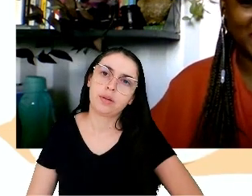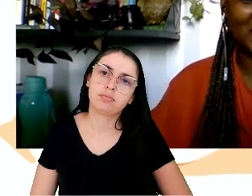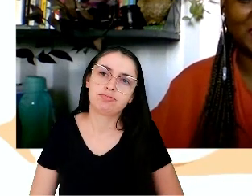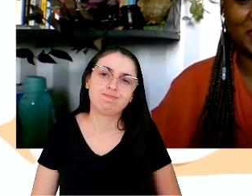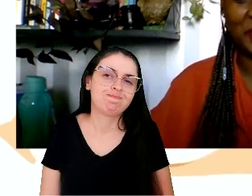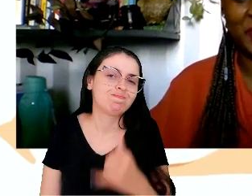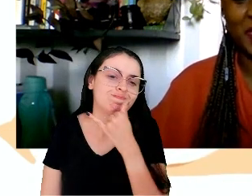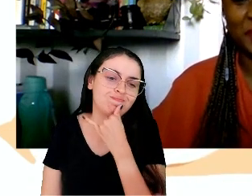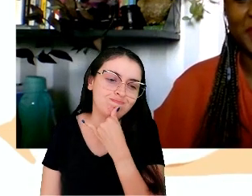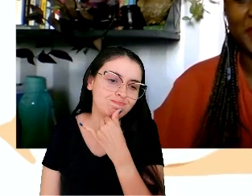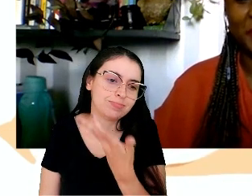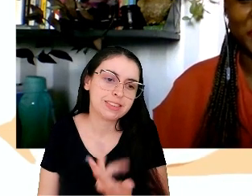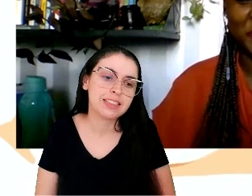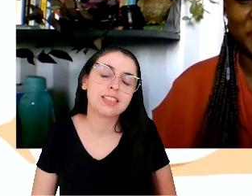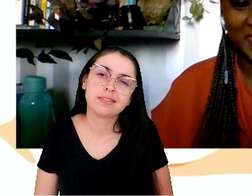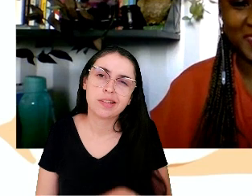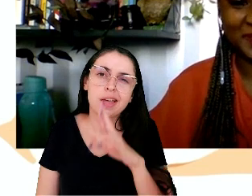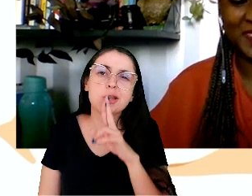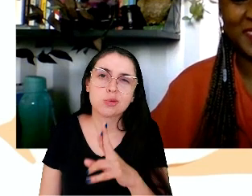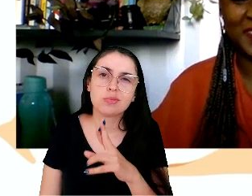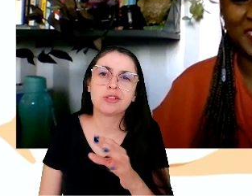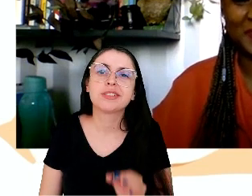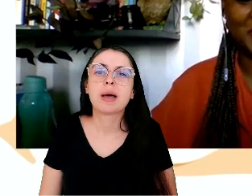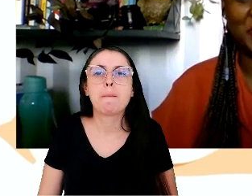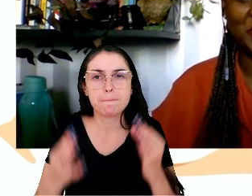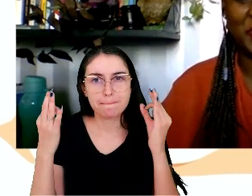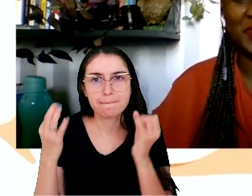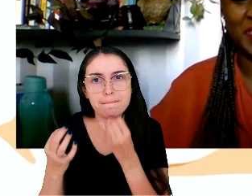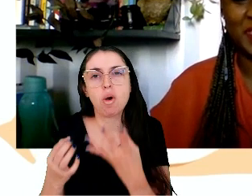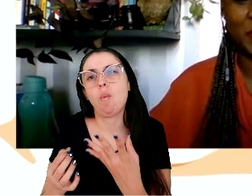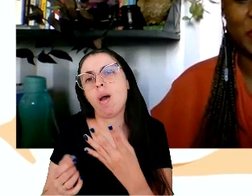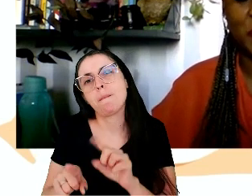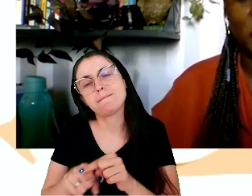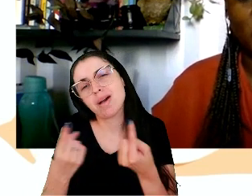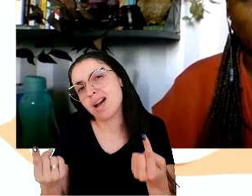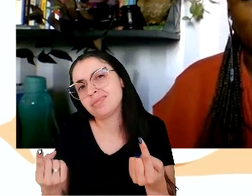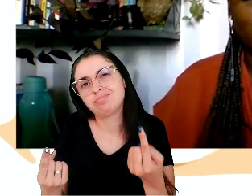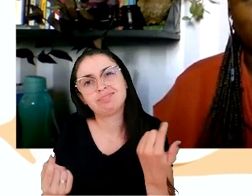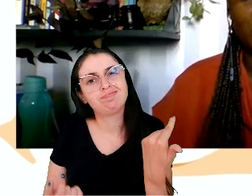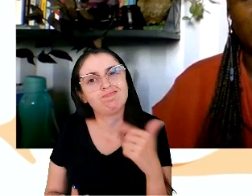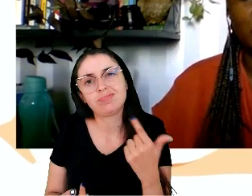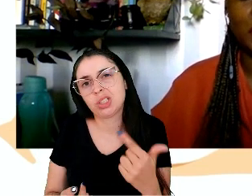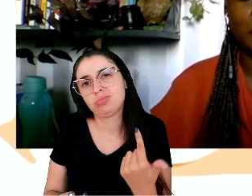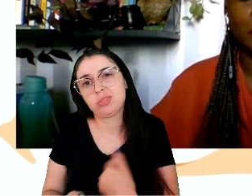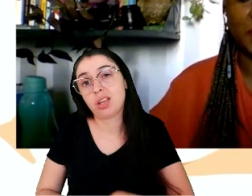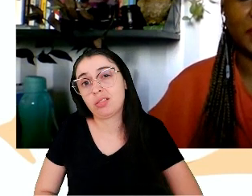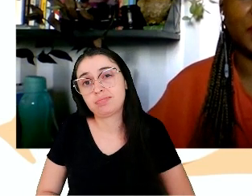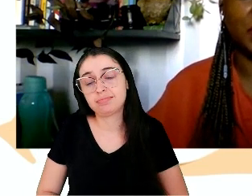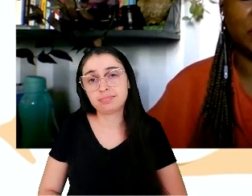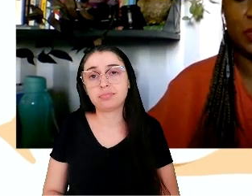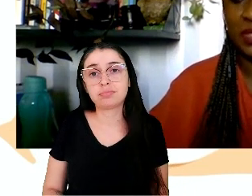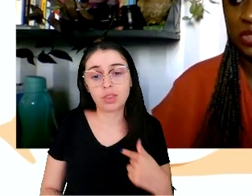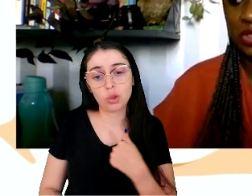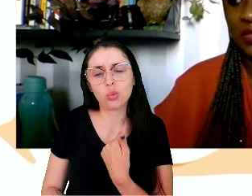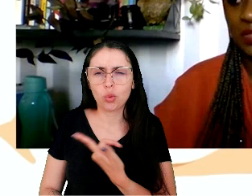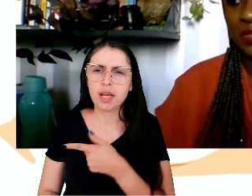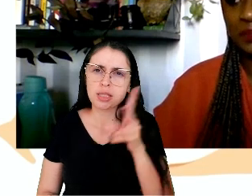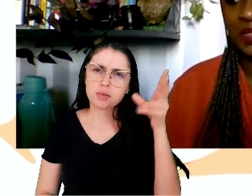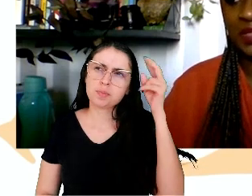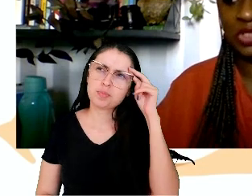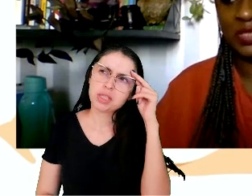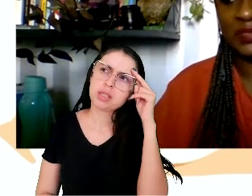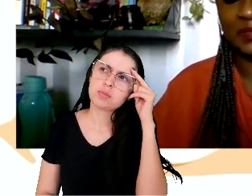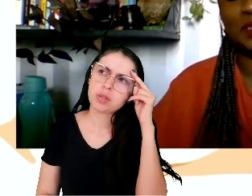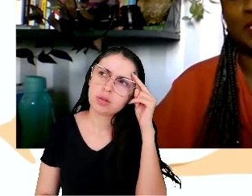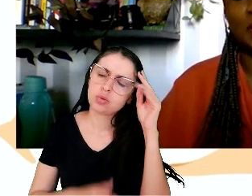Infelizmente, eu gostaria de ter uma resposta mais otimista, mas infelizmente nós não temos. O que nós temos percebido durante